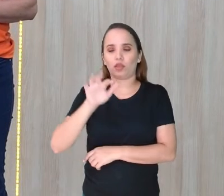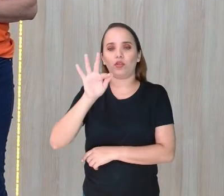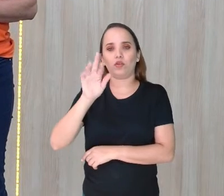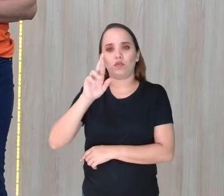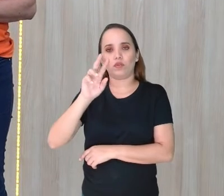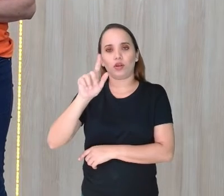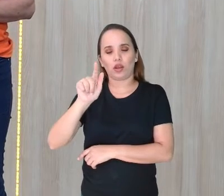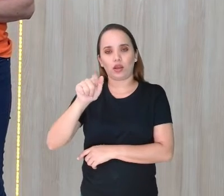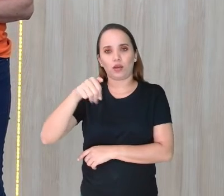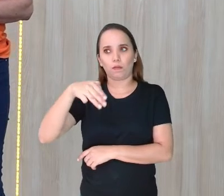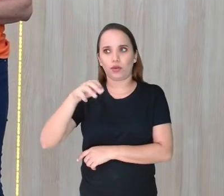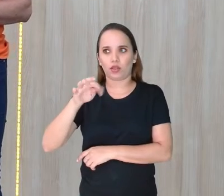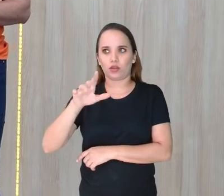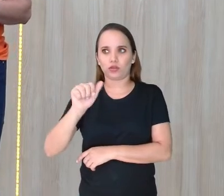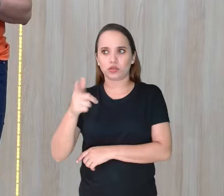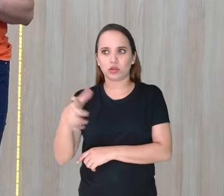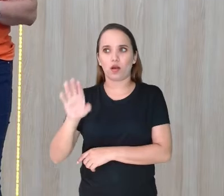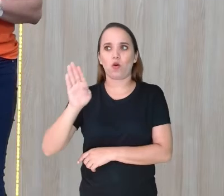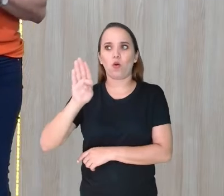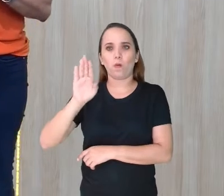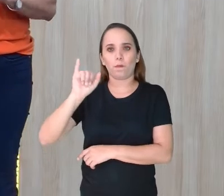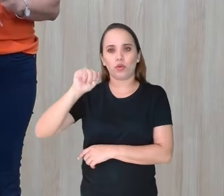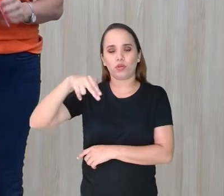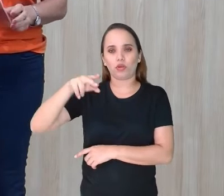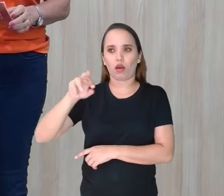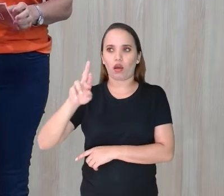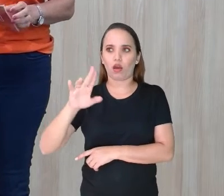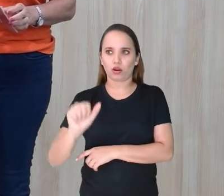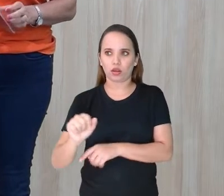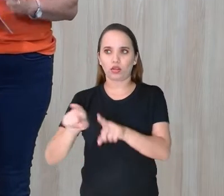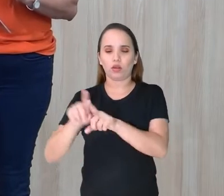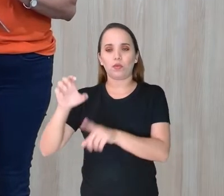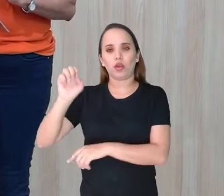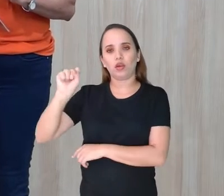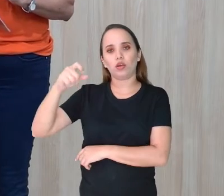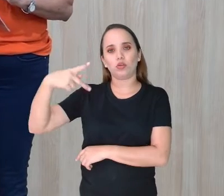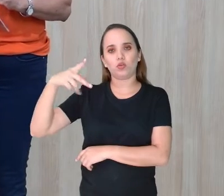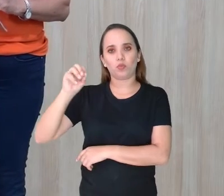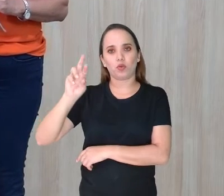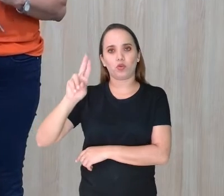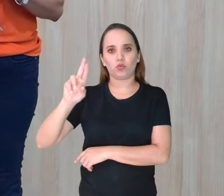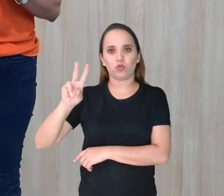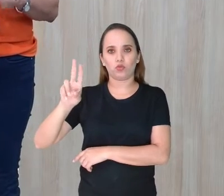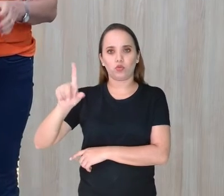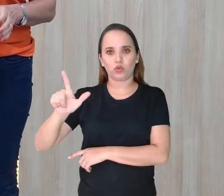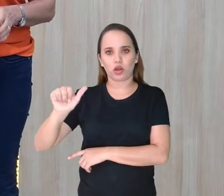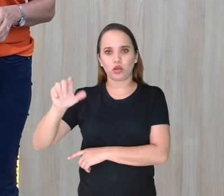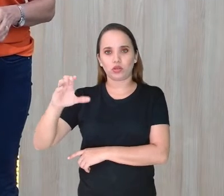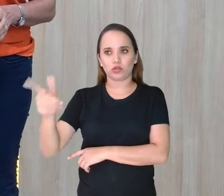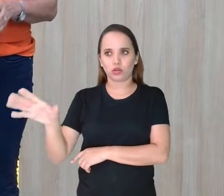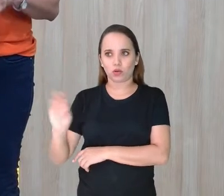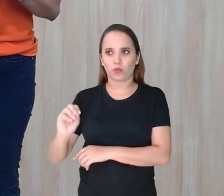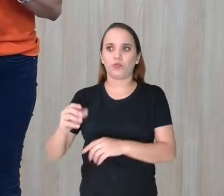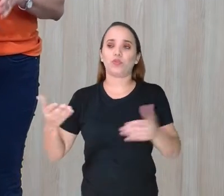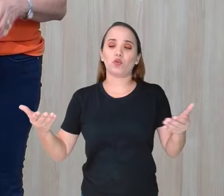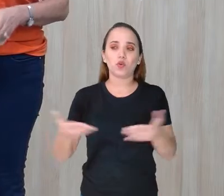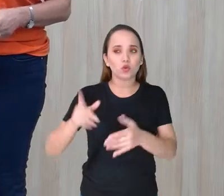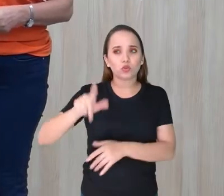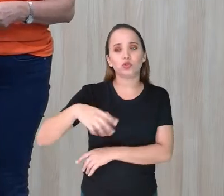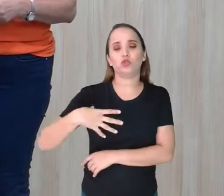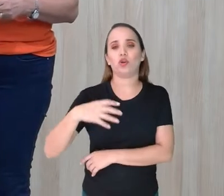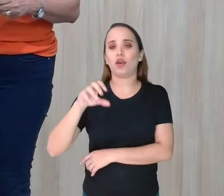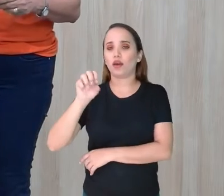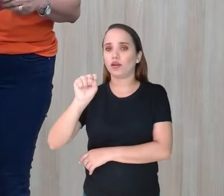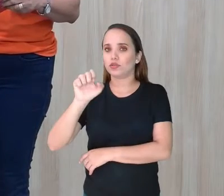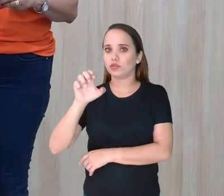reprodução assexuada. E agora vamos trabalhar especialmente na reprodução sexuada. E lembrando sempre